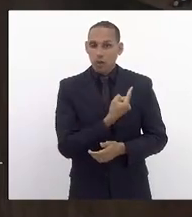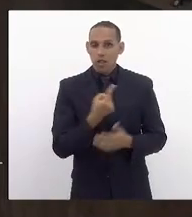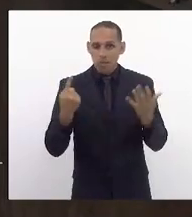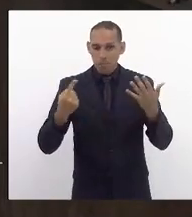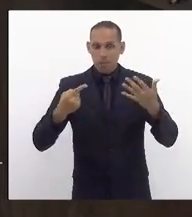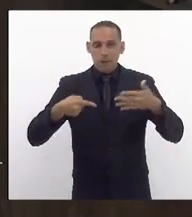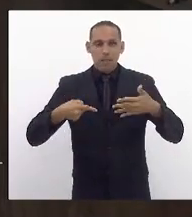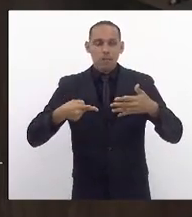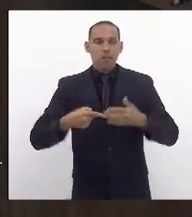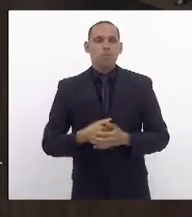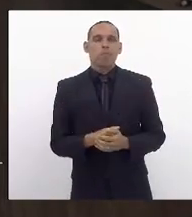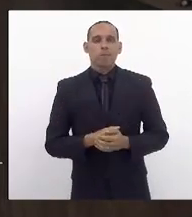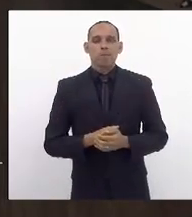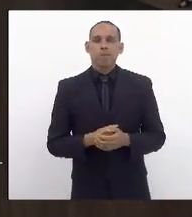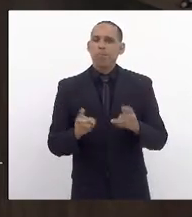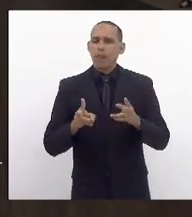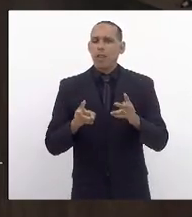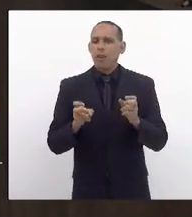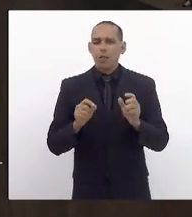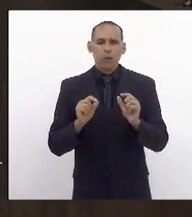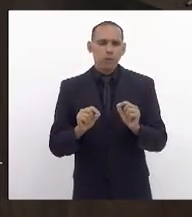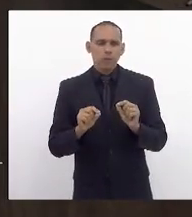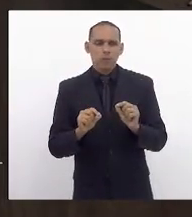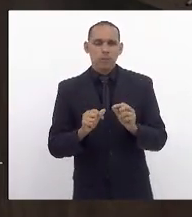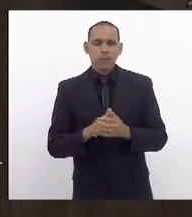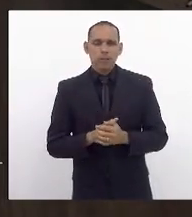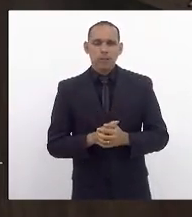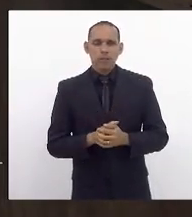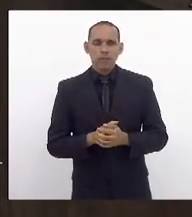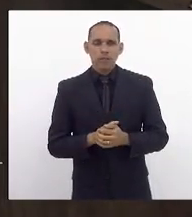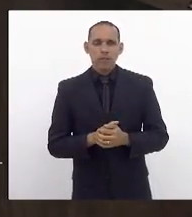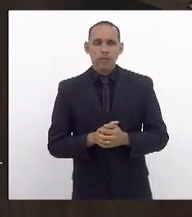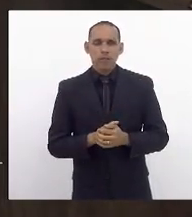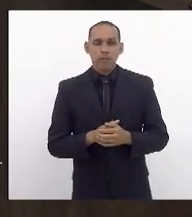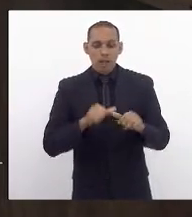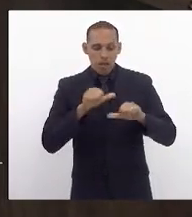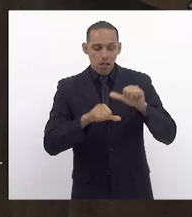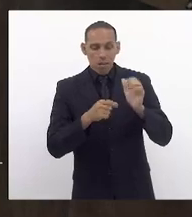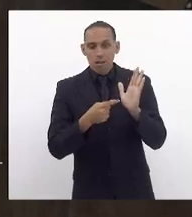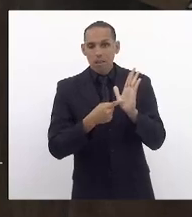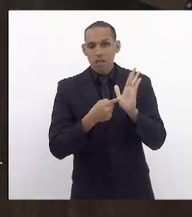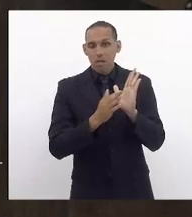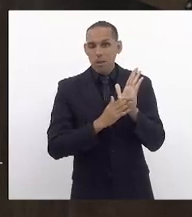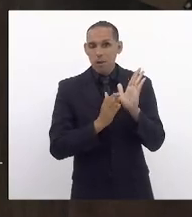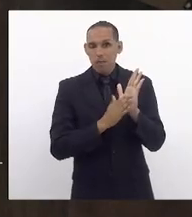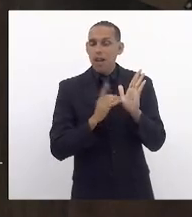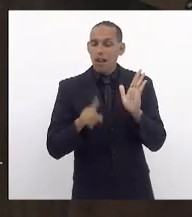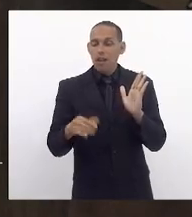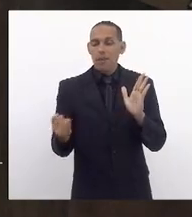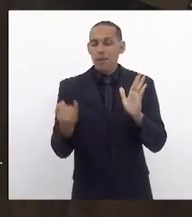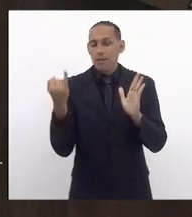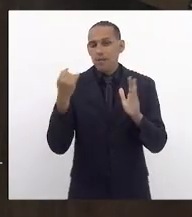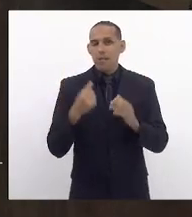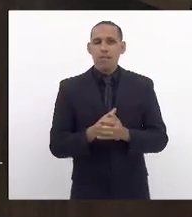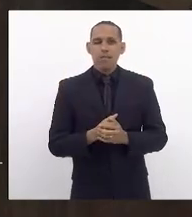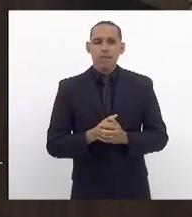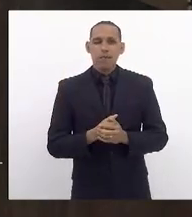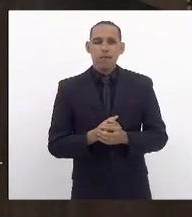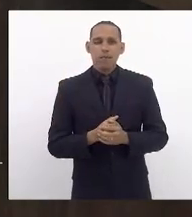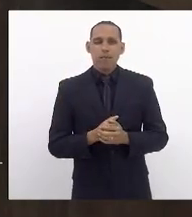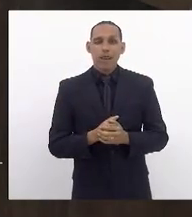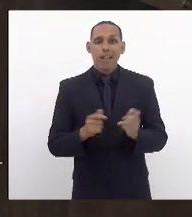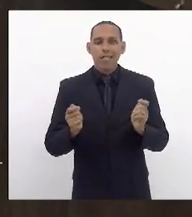PSOL reconhecemos que a alteração que está proposta se mostra importante como medida